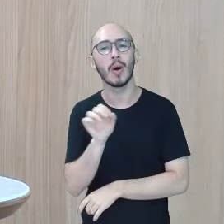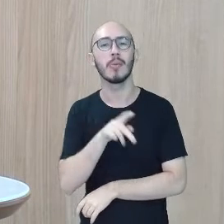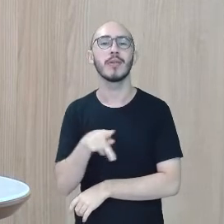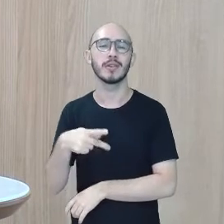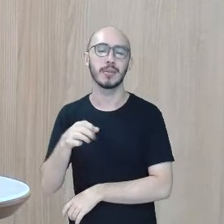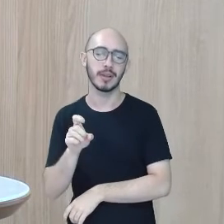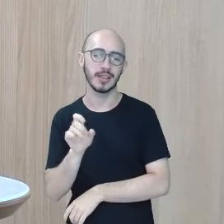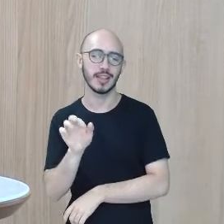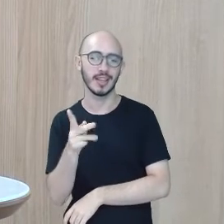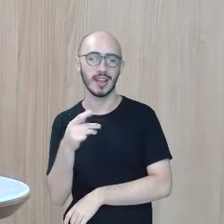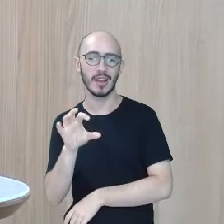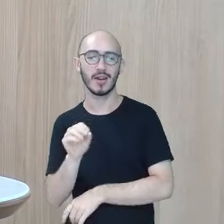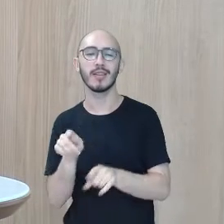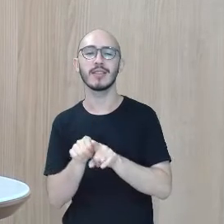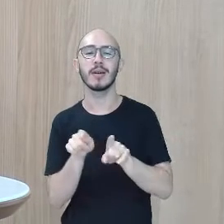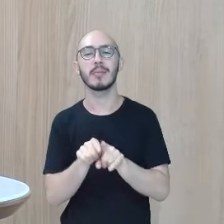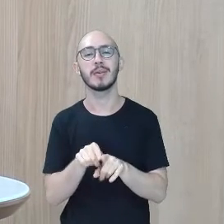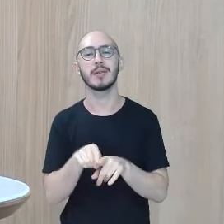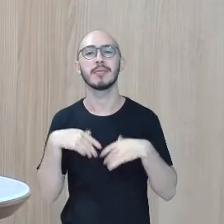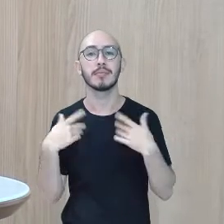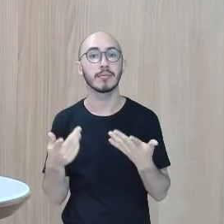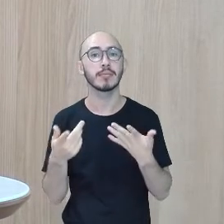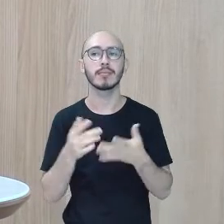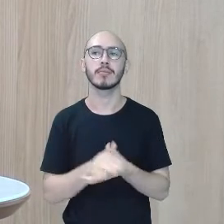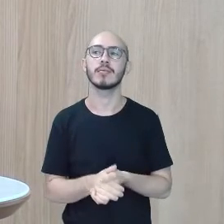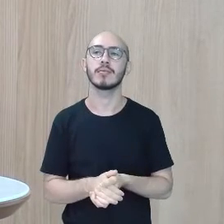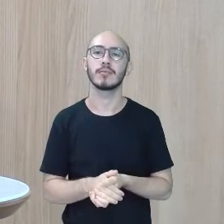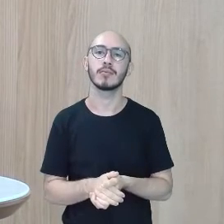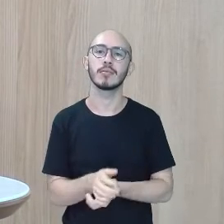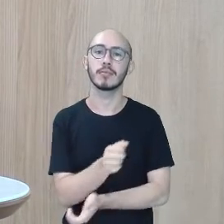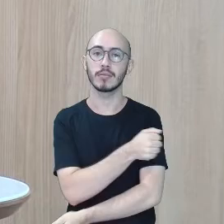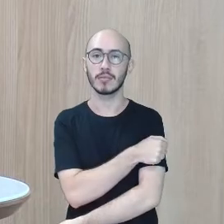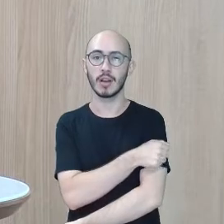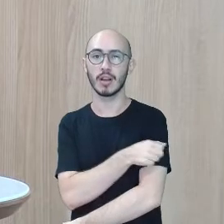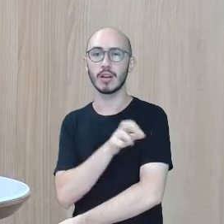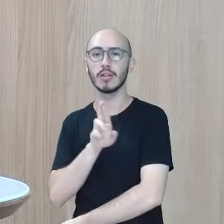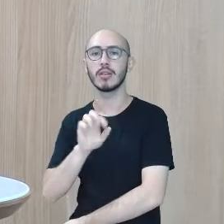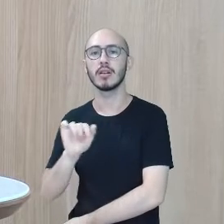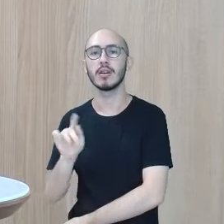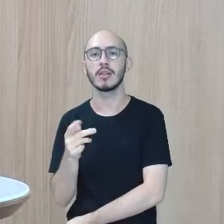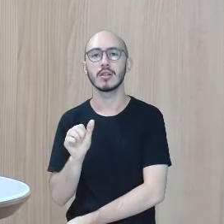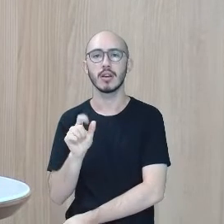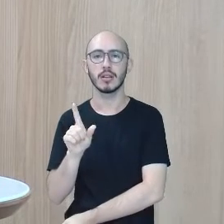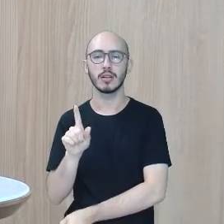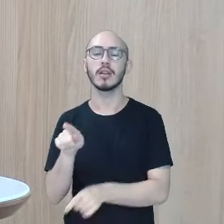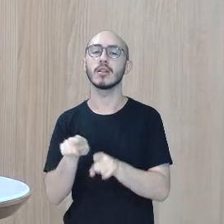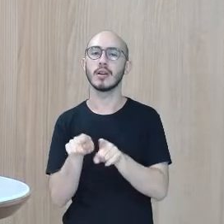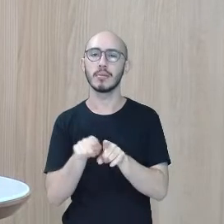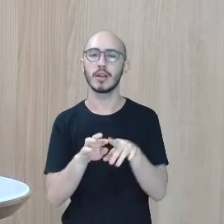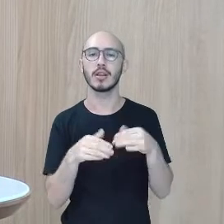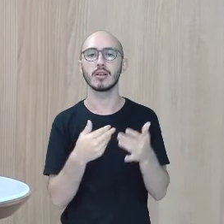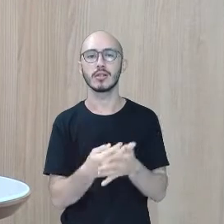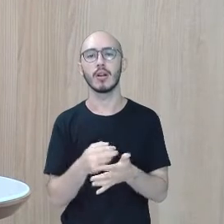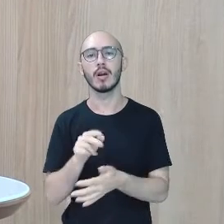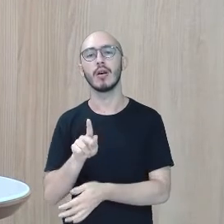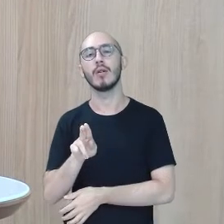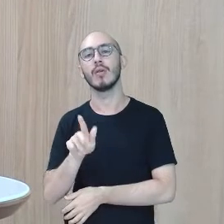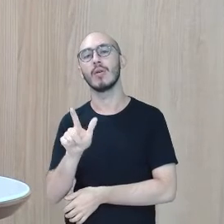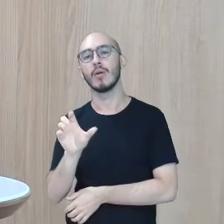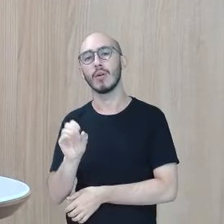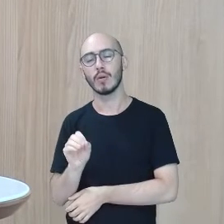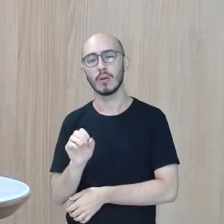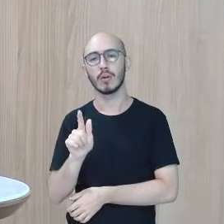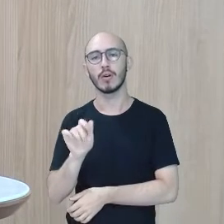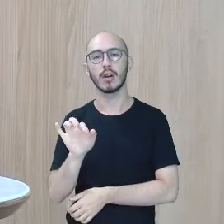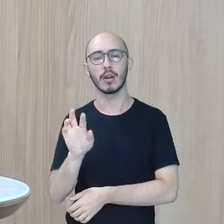Oi, professora. Gente, o Richard da Hugo Gerdau está aqui também, ou seja, está chegando muita